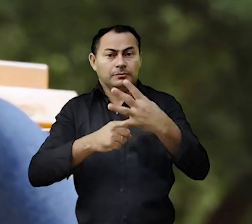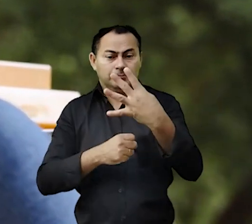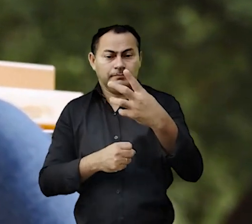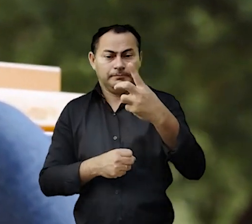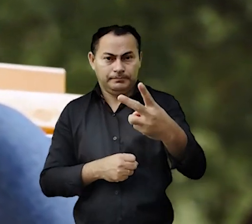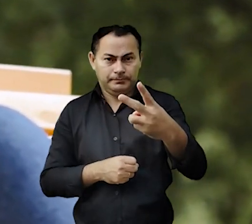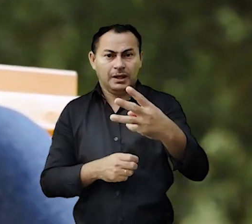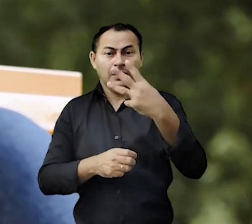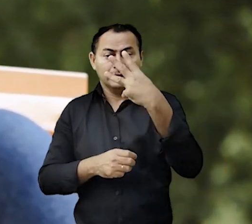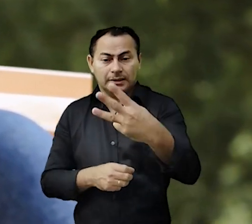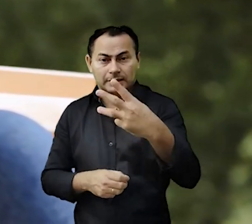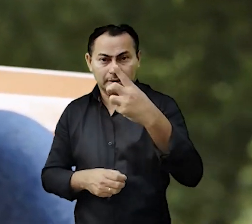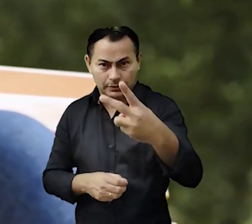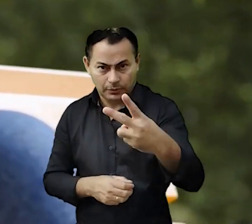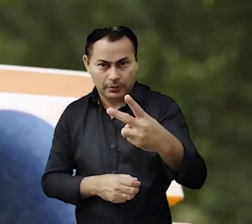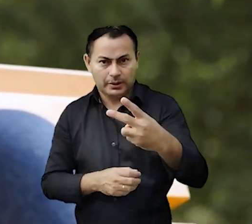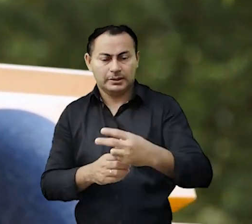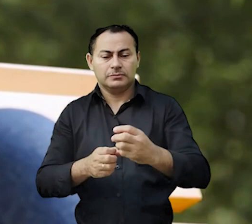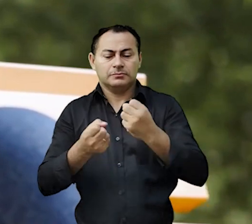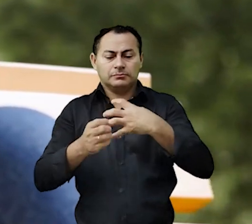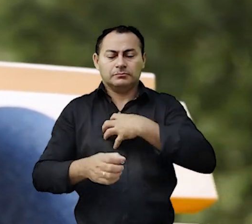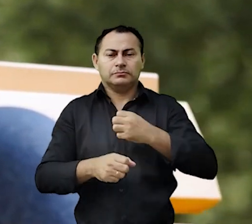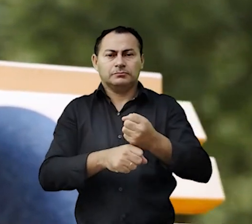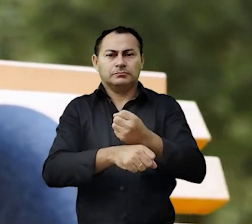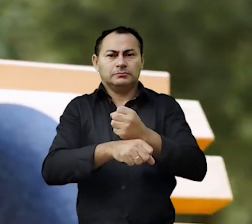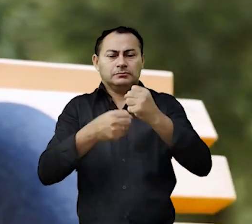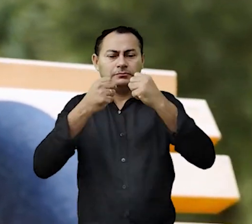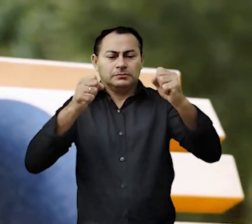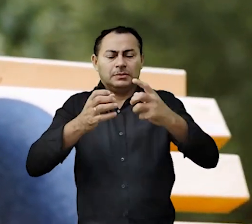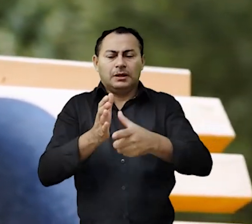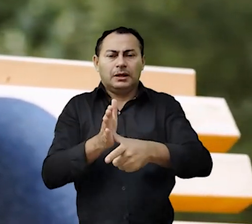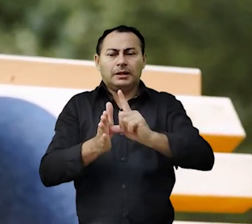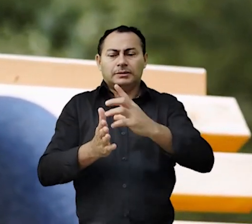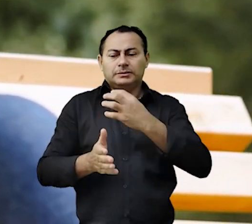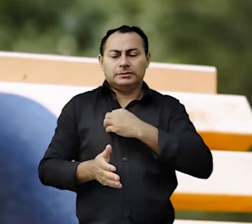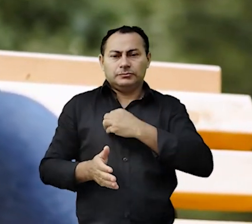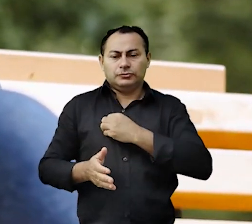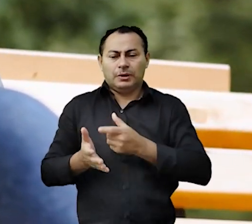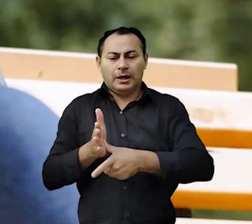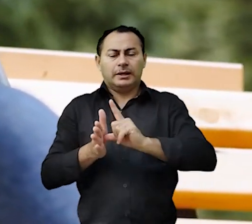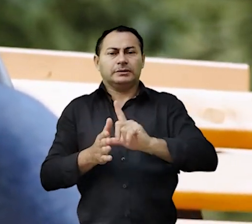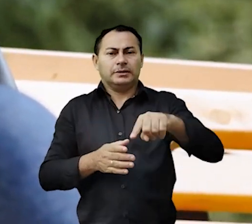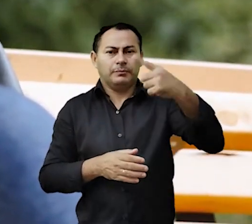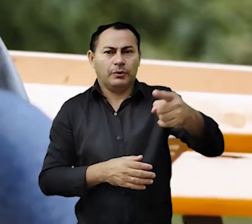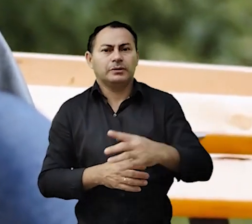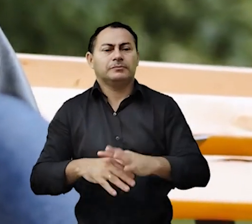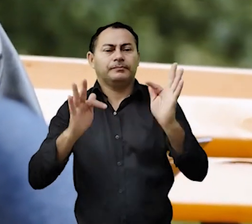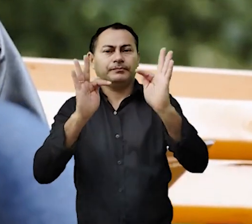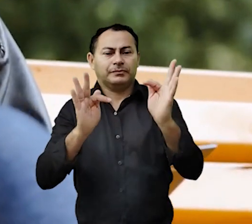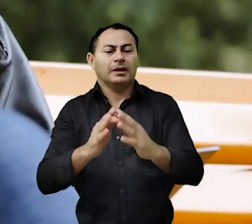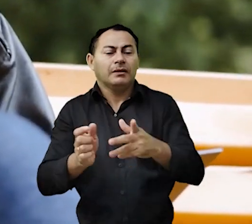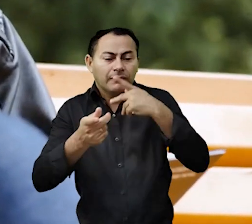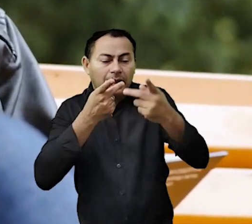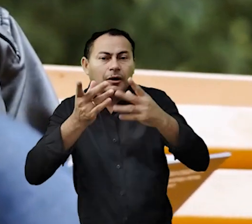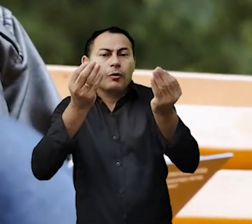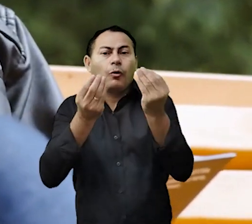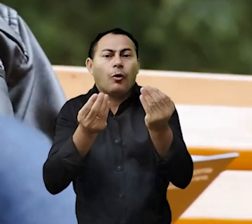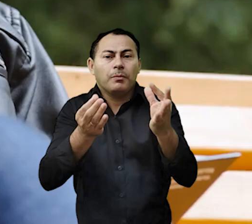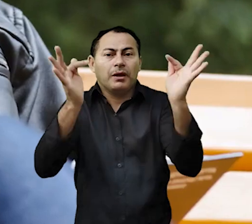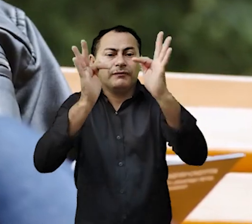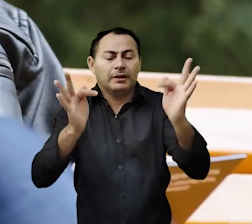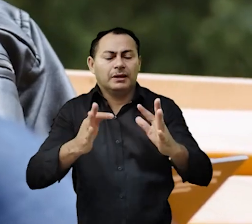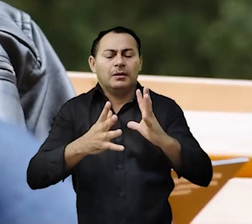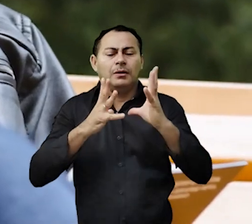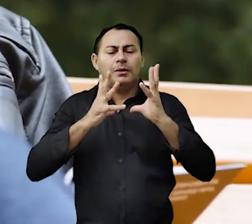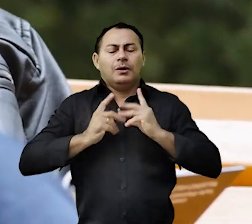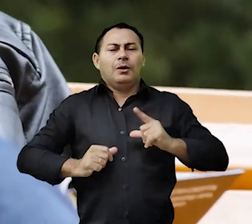estado emocional antes e depois de ter confessado seu pecado. Como é feliz, ele diz.